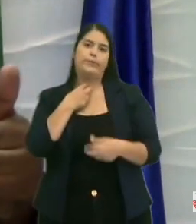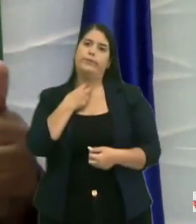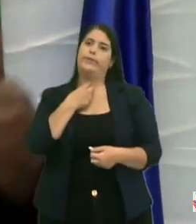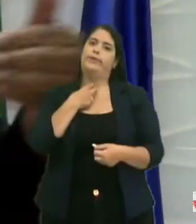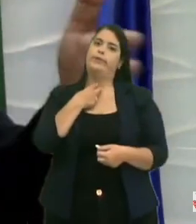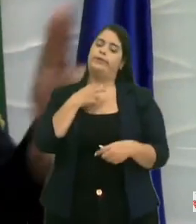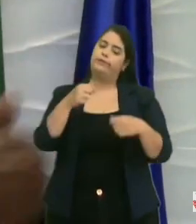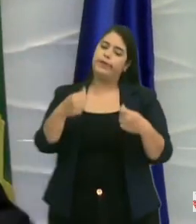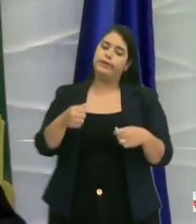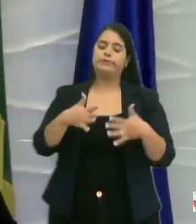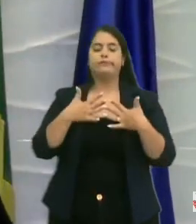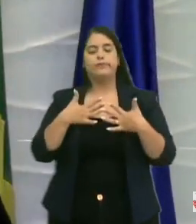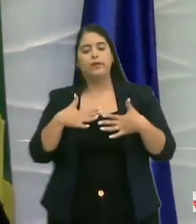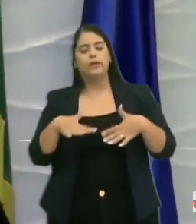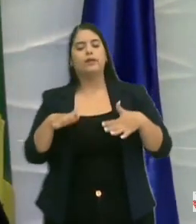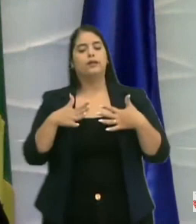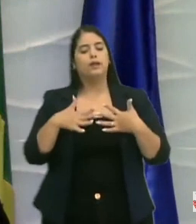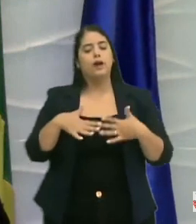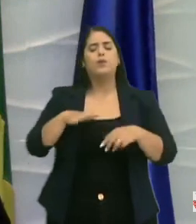que só teve razão.